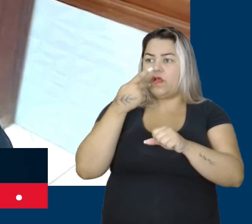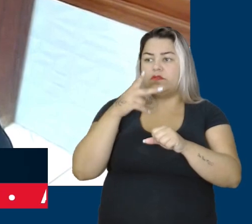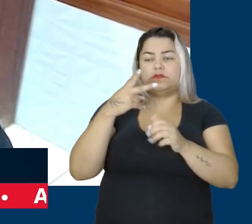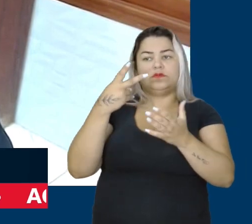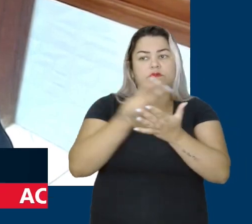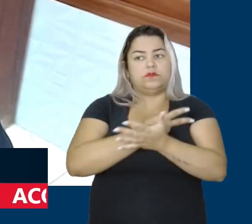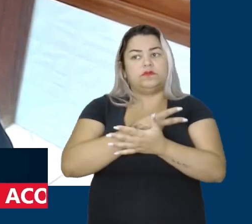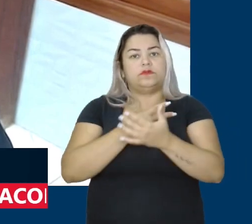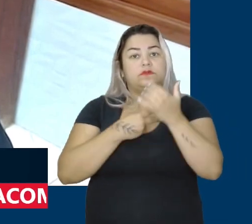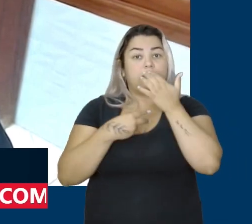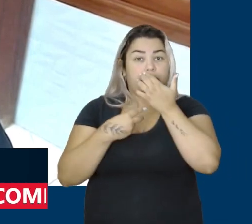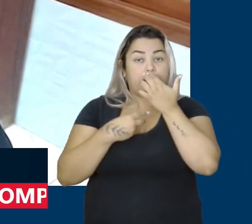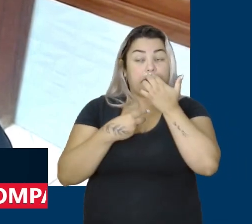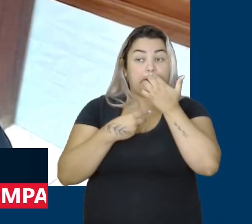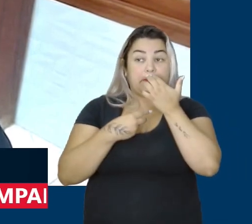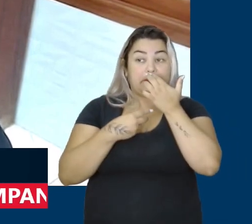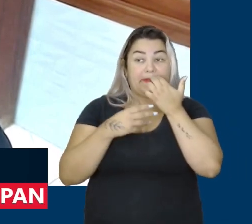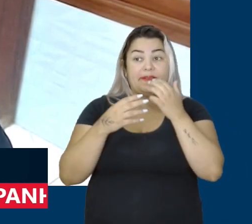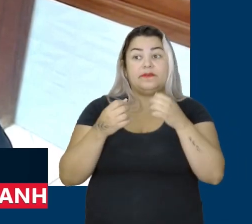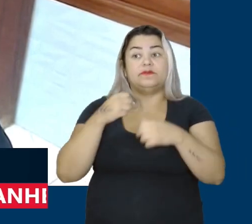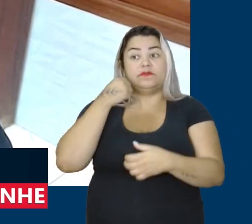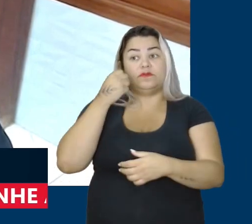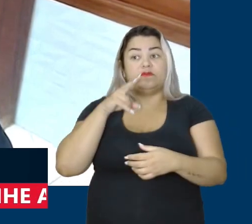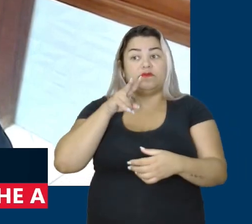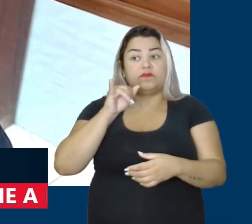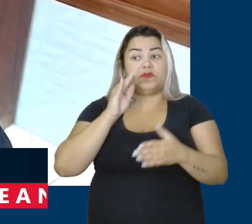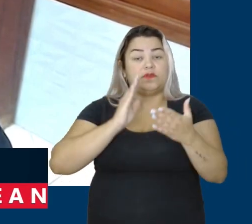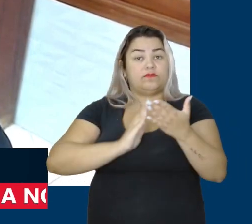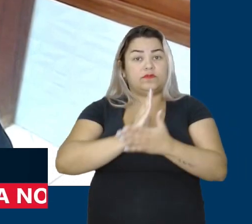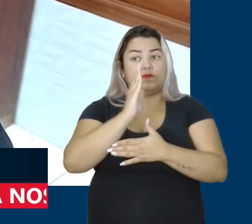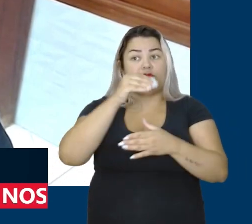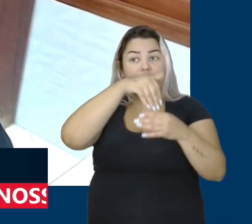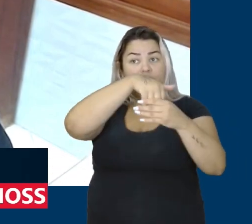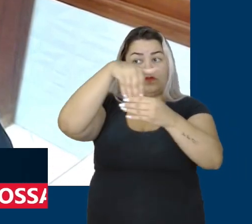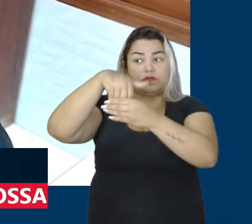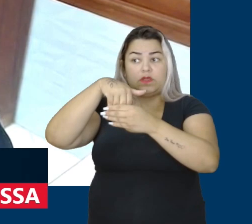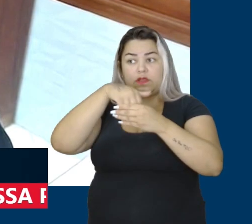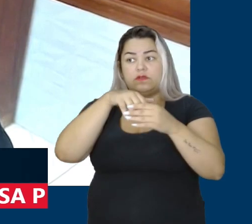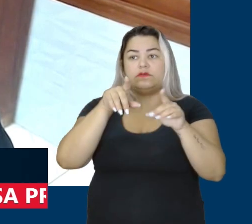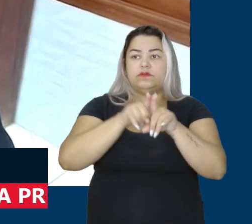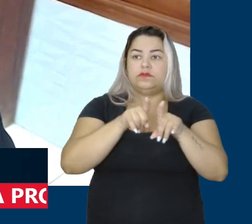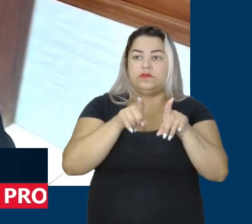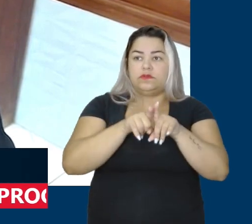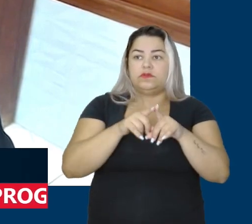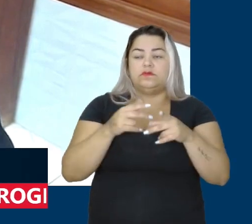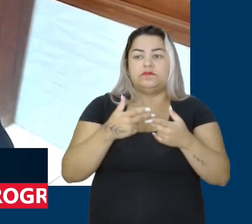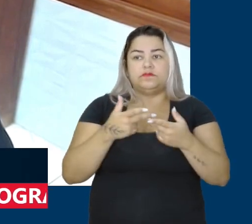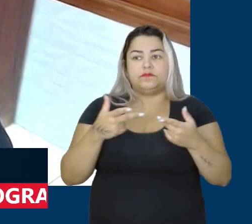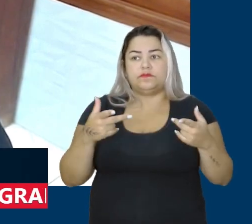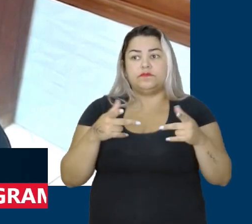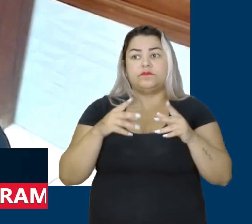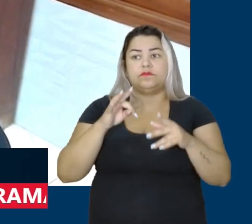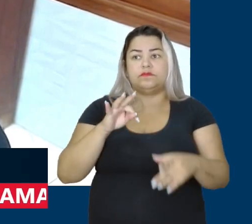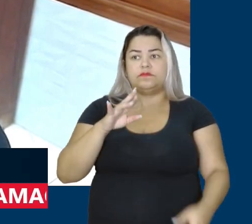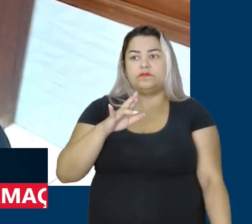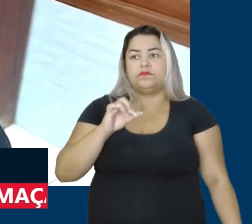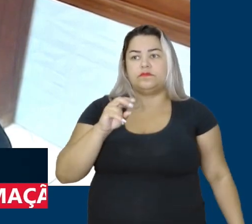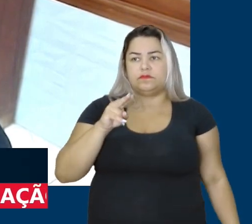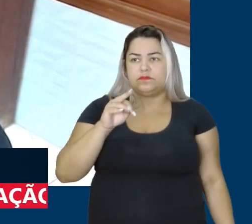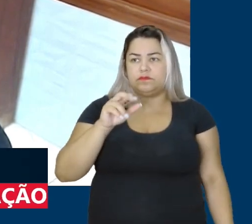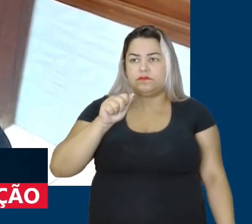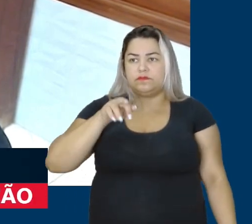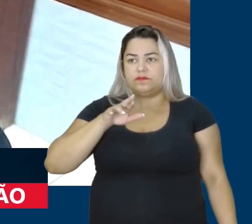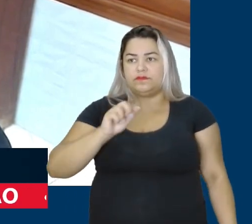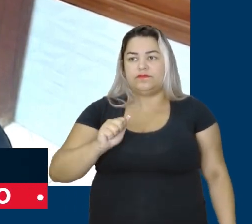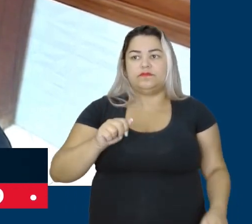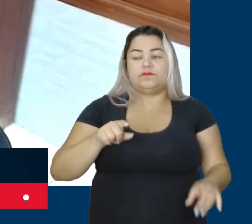Já votou na Câmara e o Senado vai votar também. Olha, algumas coisas da reforma tributária só como símbolo, em